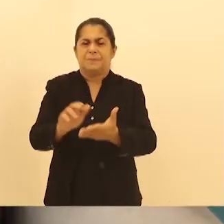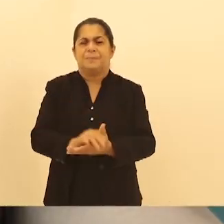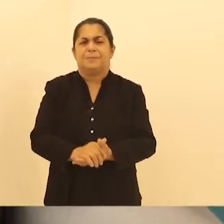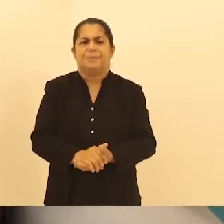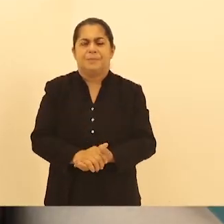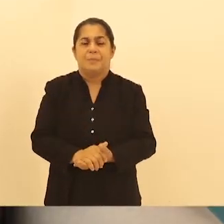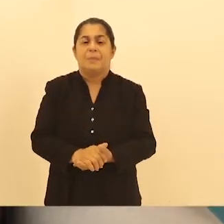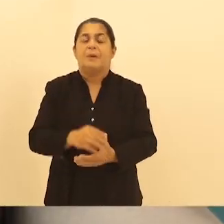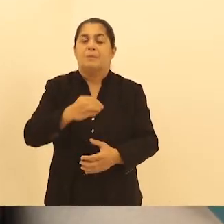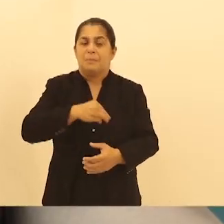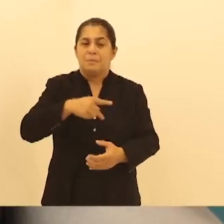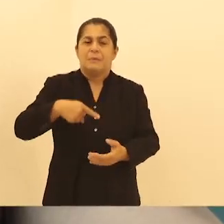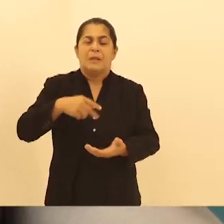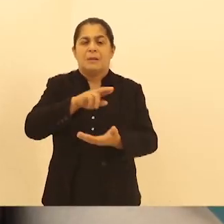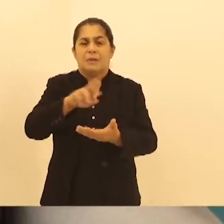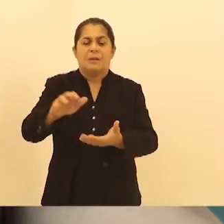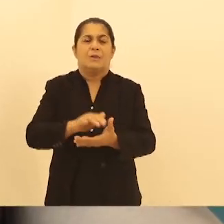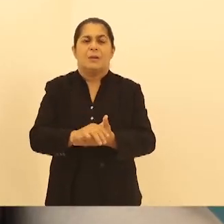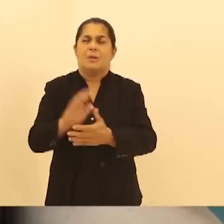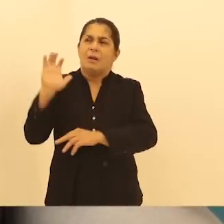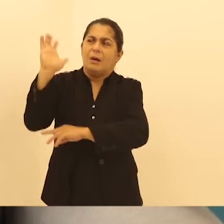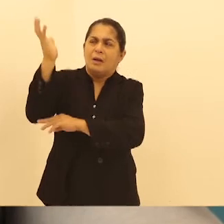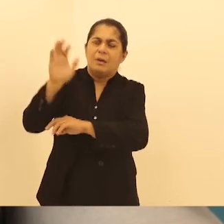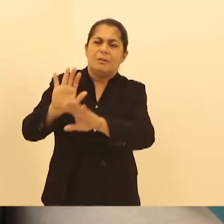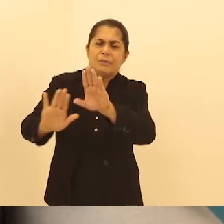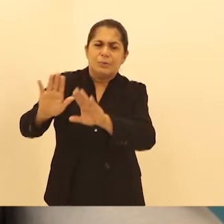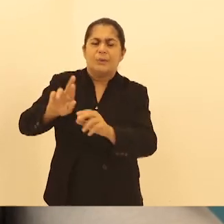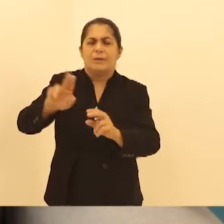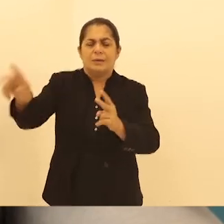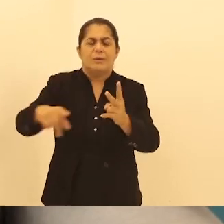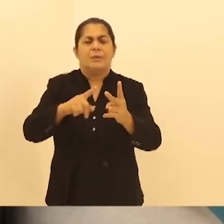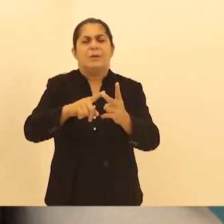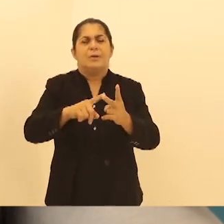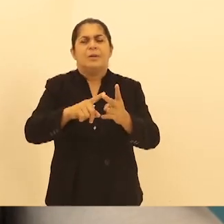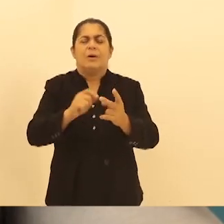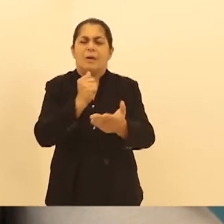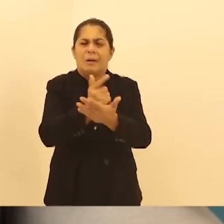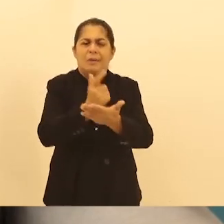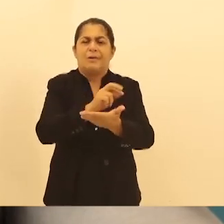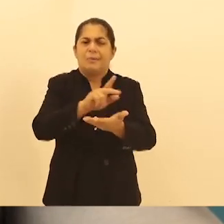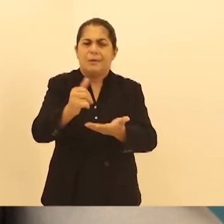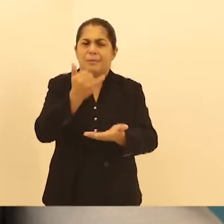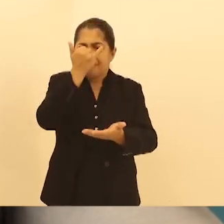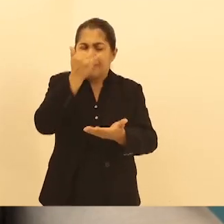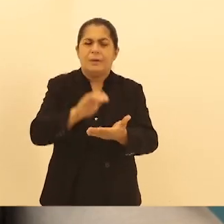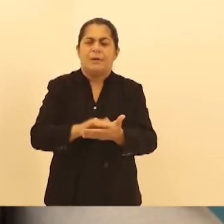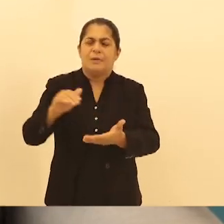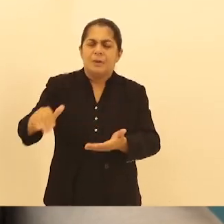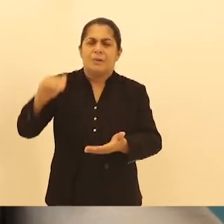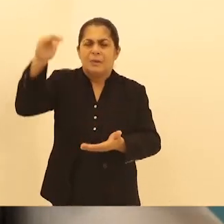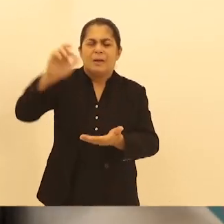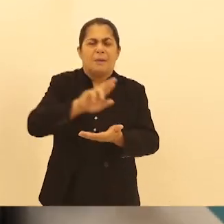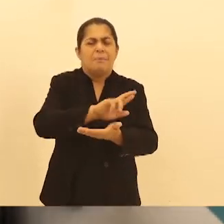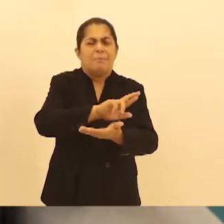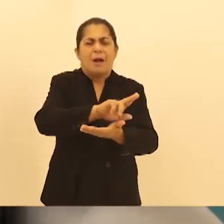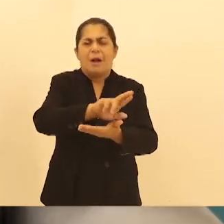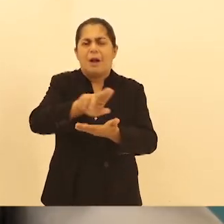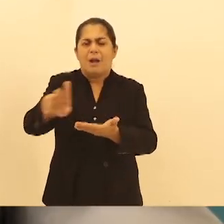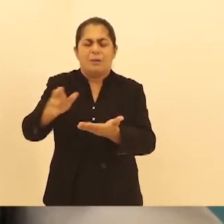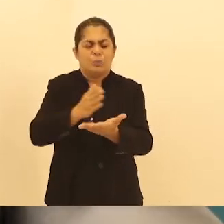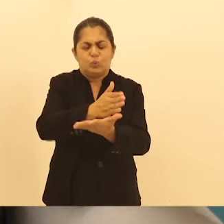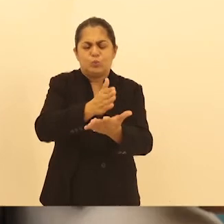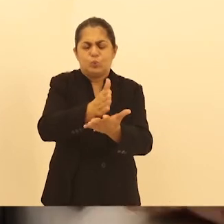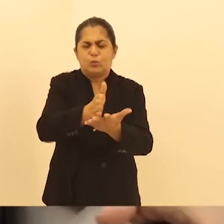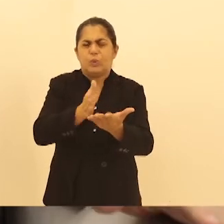do ministério público na área do meio ambiente na área do consumidor à infância e juventude tudo enfim